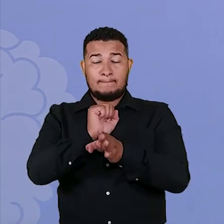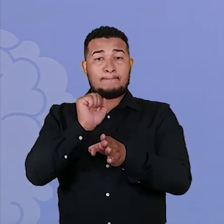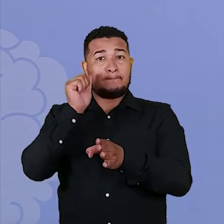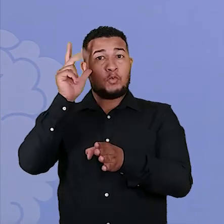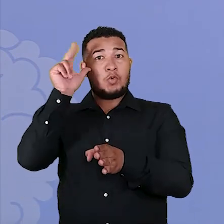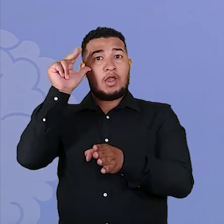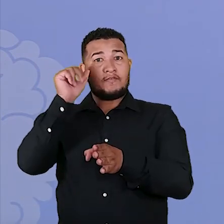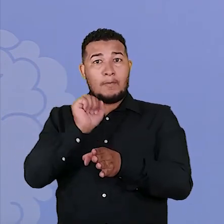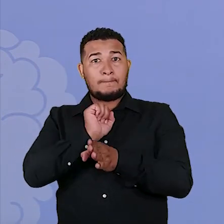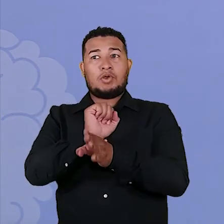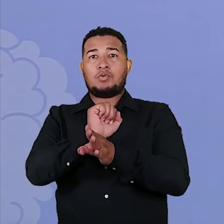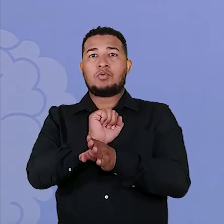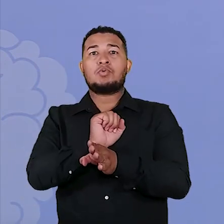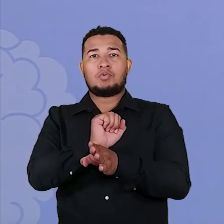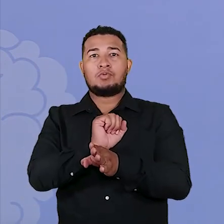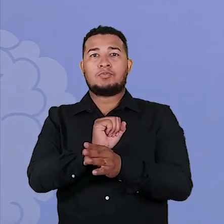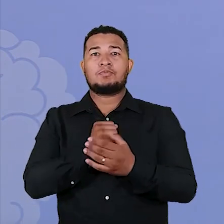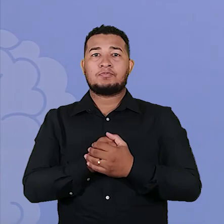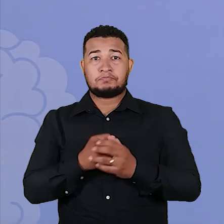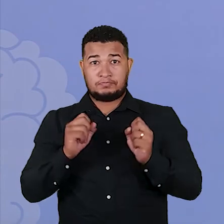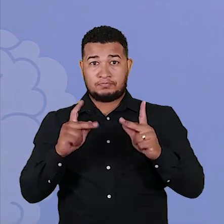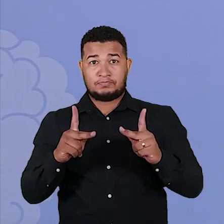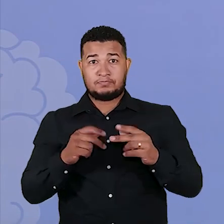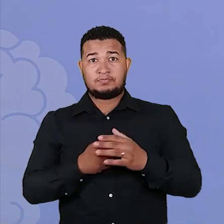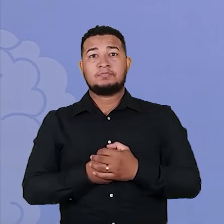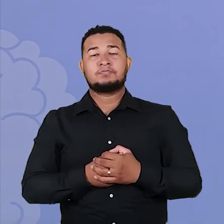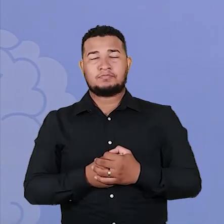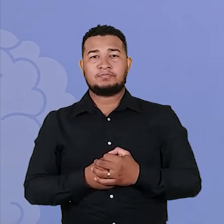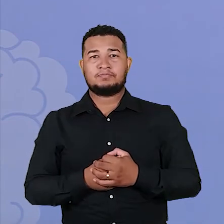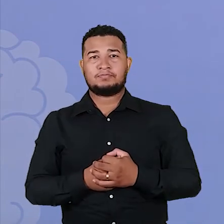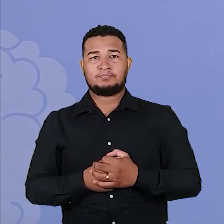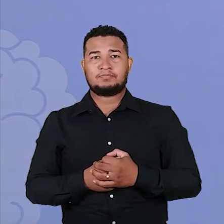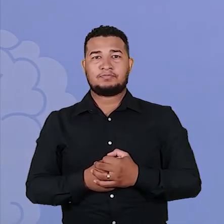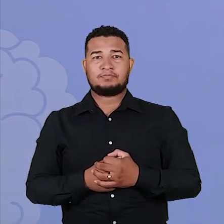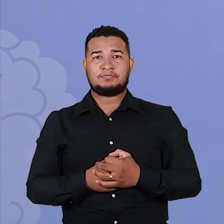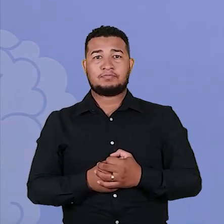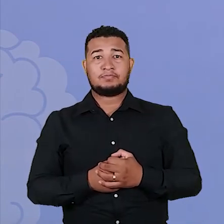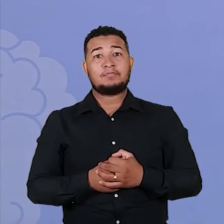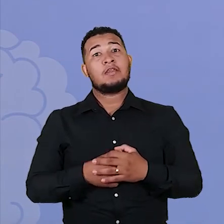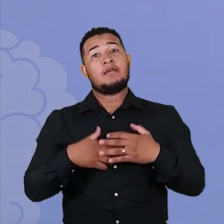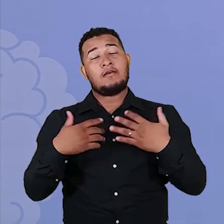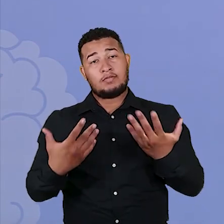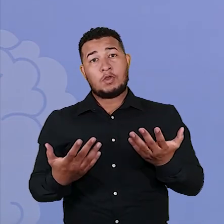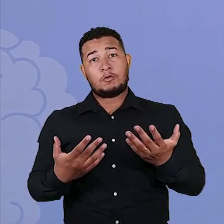O cavalo parou e ele continuou o movimento, mas caiu para frente, tá bom?